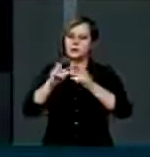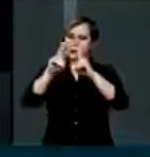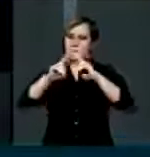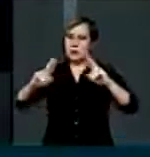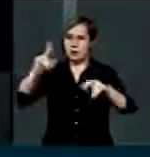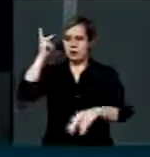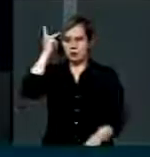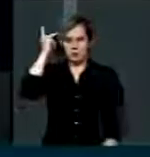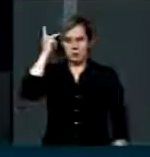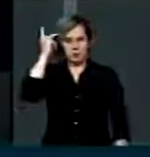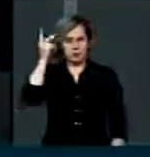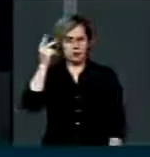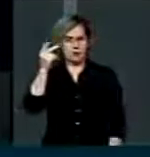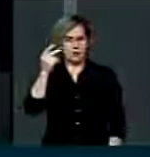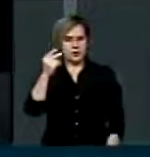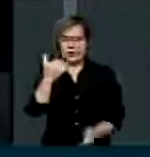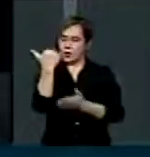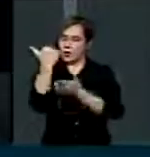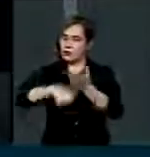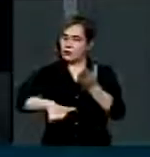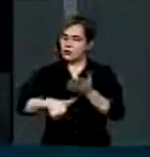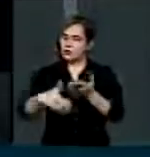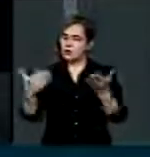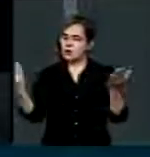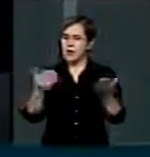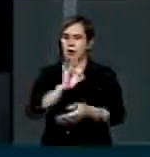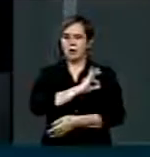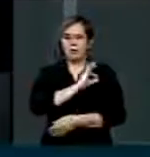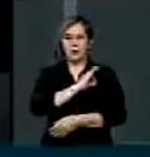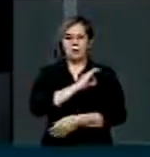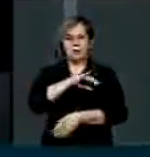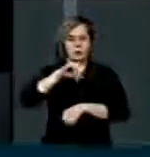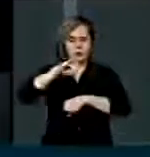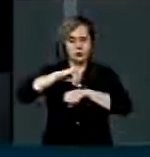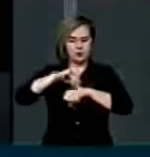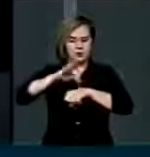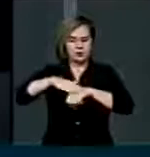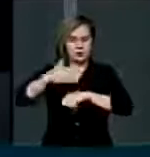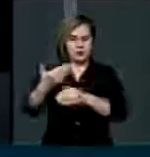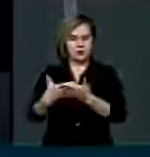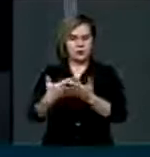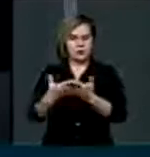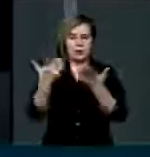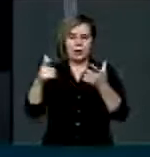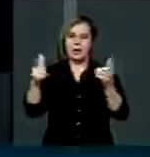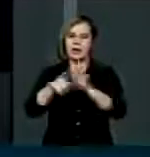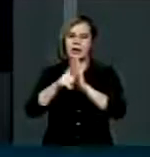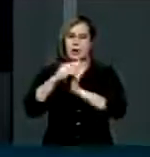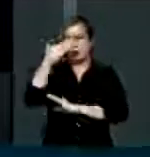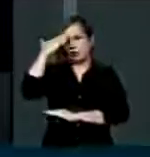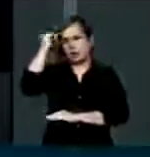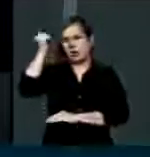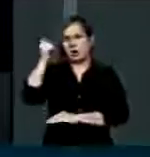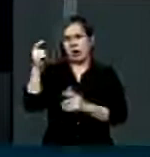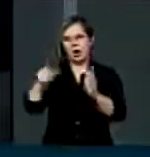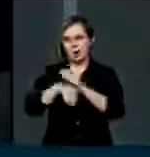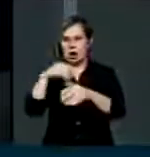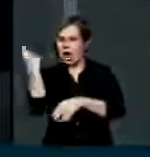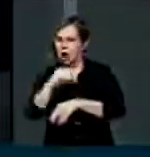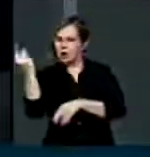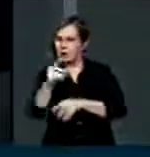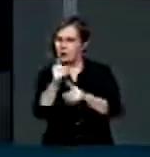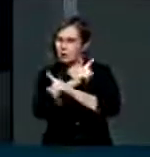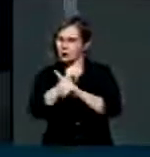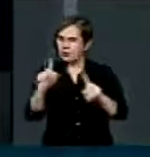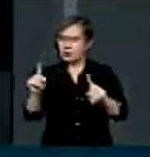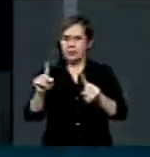de São Paulo retire imediatamente a polícia do campus. Lá é lugar de saber e não de cacetete. Então dá